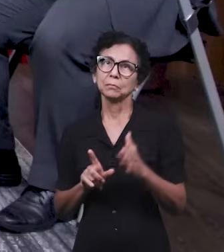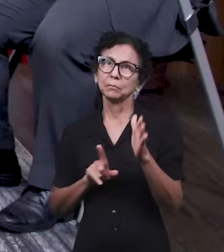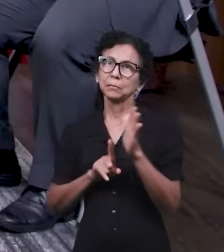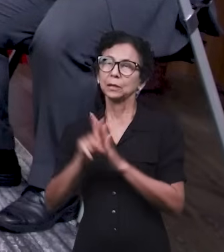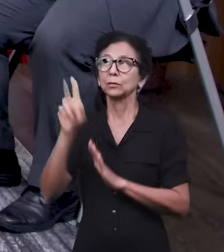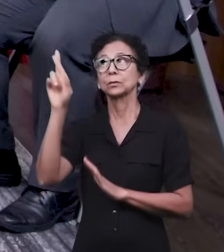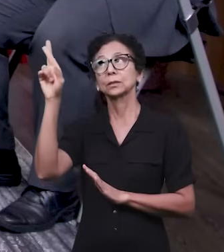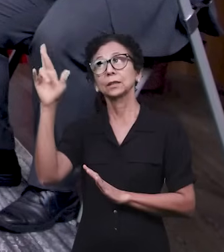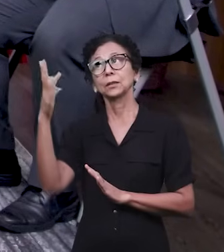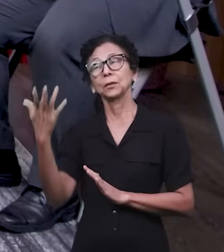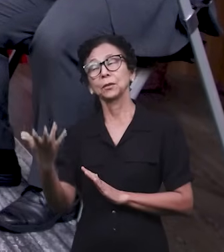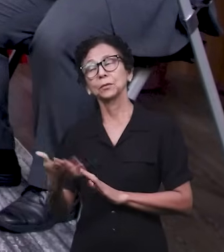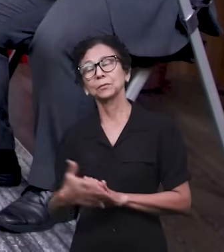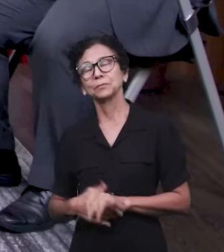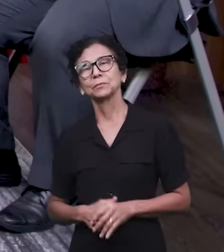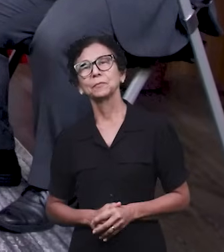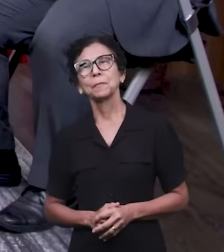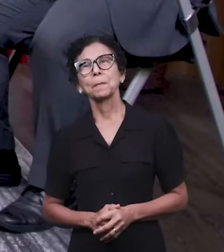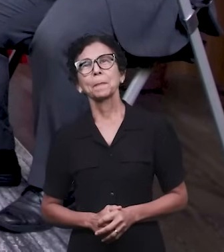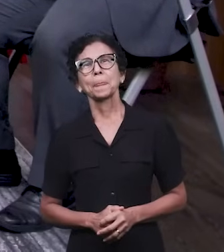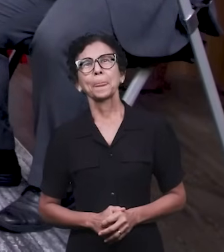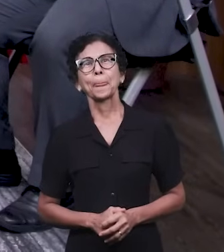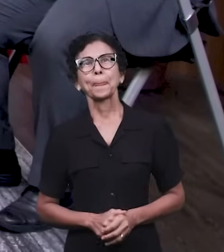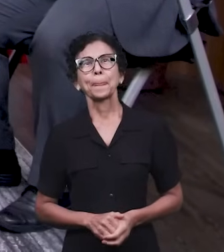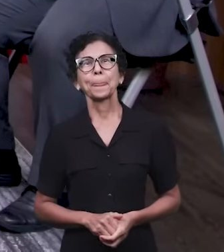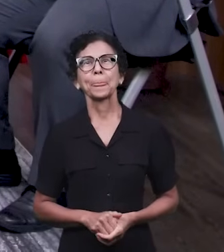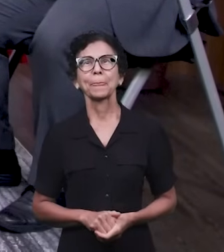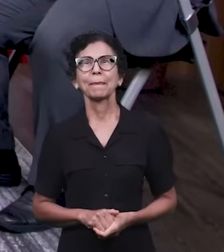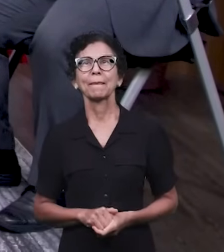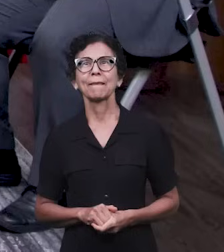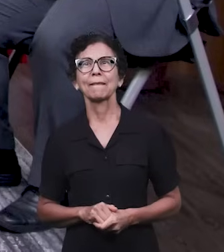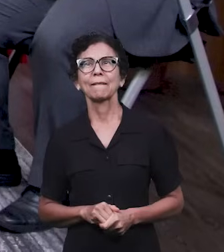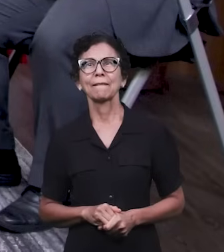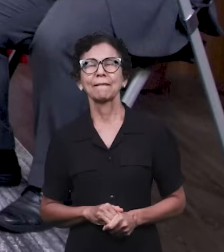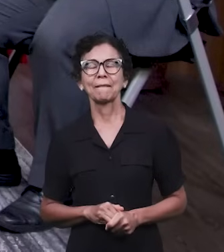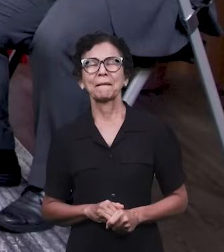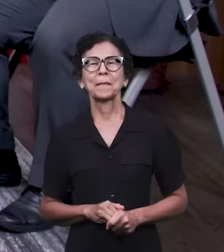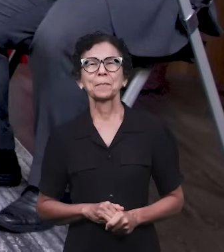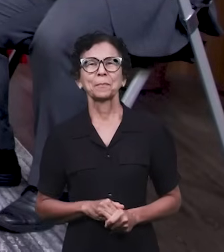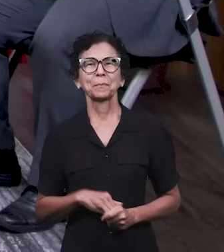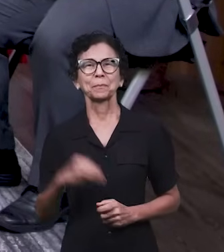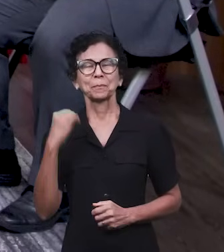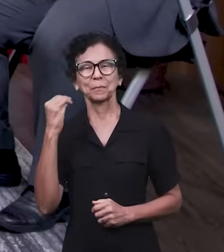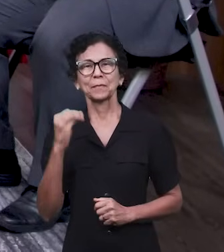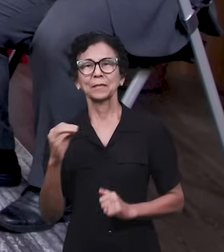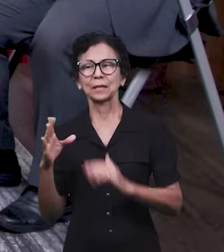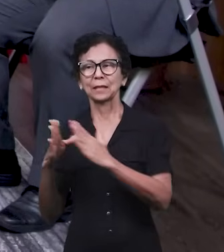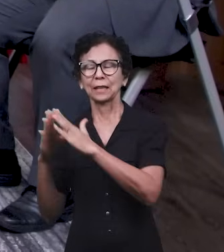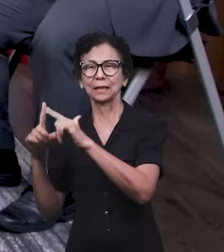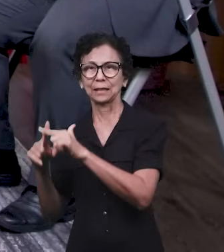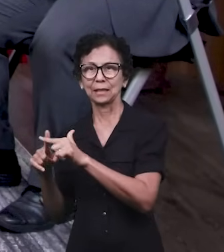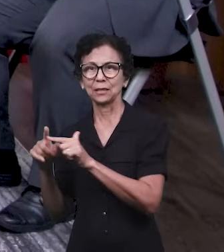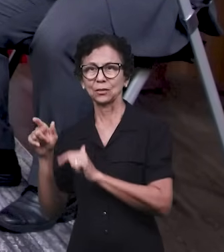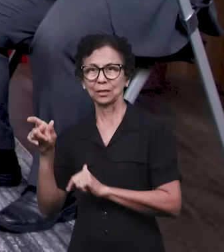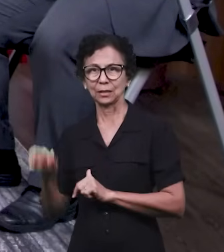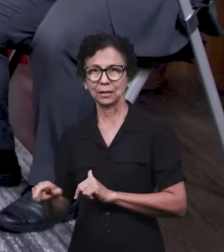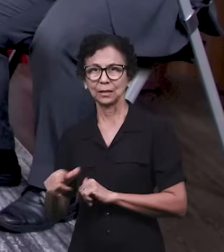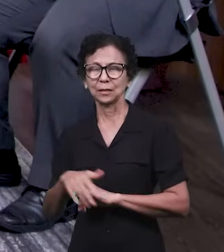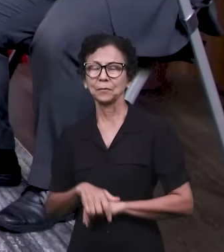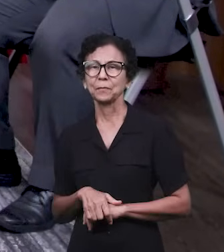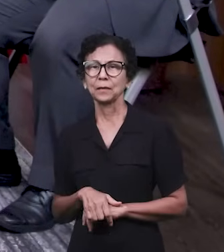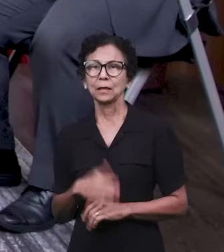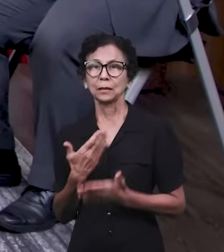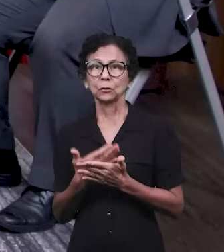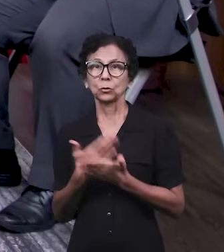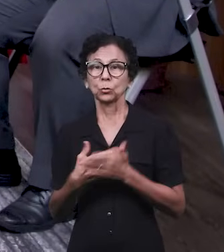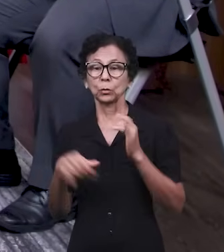bênção. Eu me lembro que eu estou contando isso aqui porque tinha uma pessoa na igreja que ele fez química antes. E eu achava linda a profissão dele. E eu